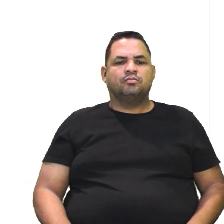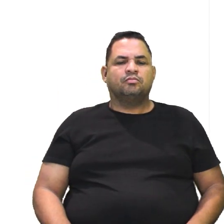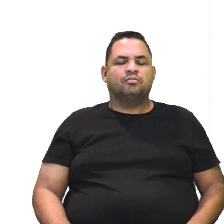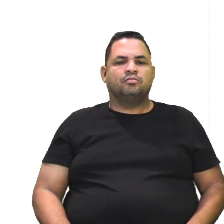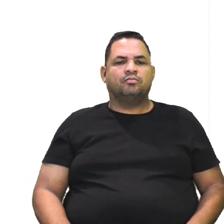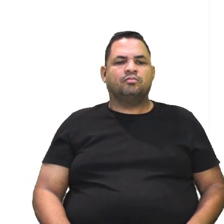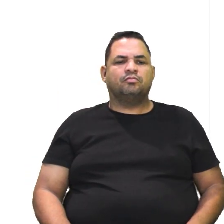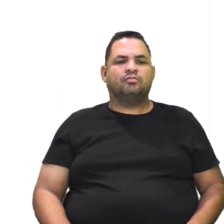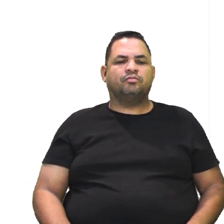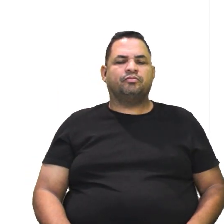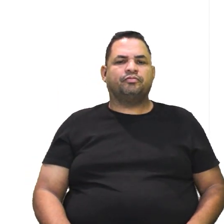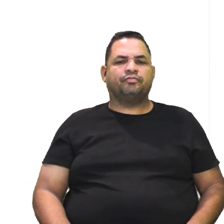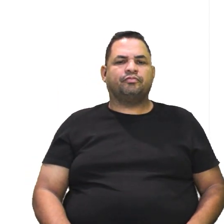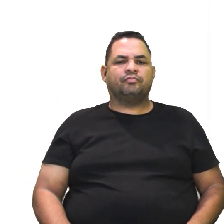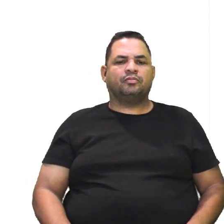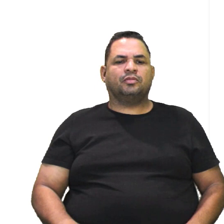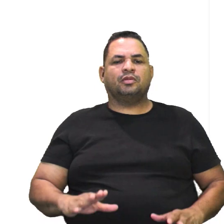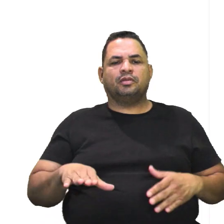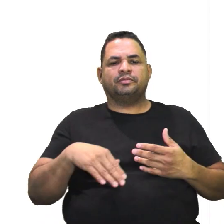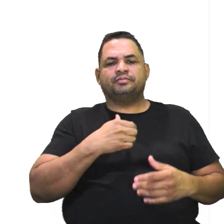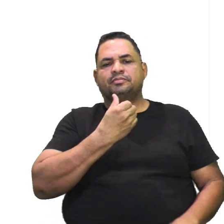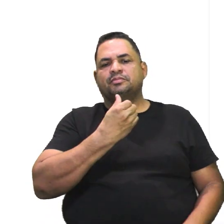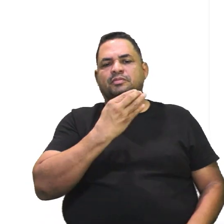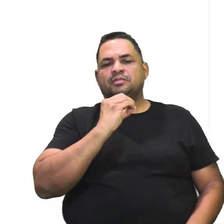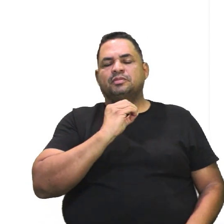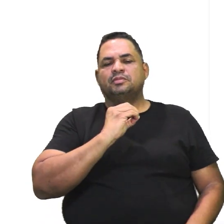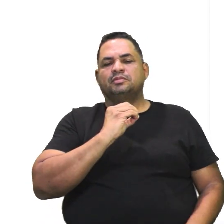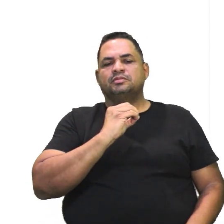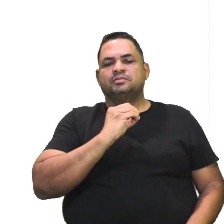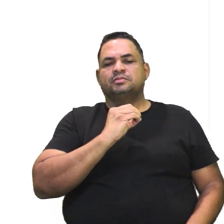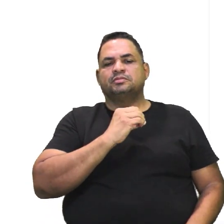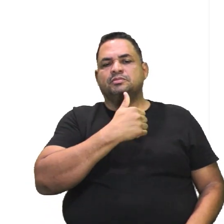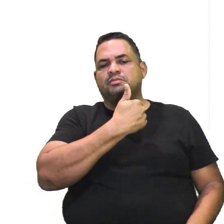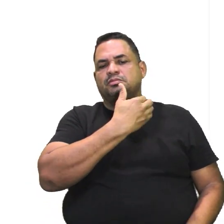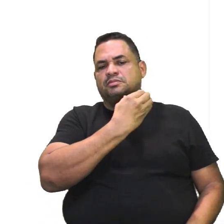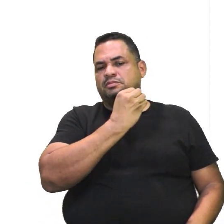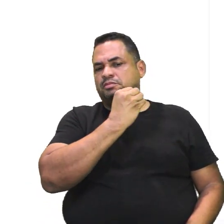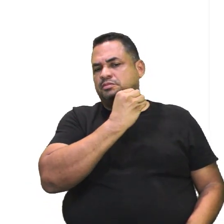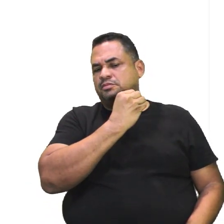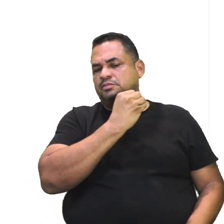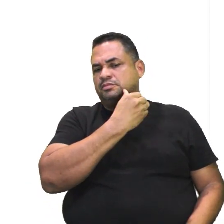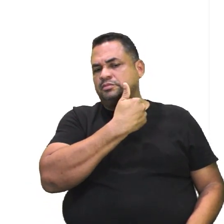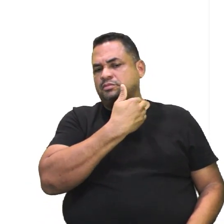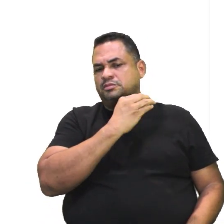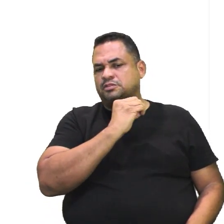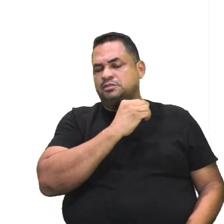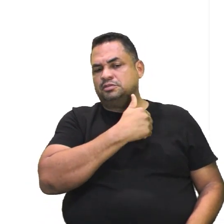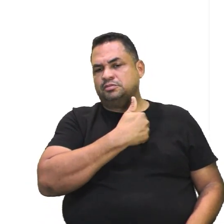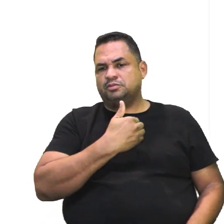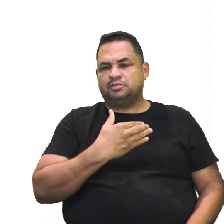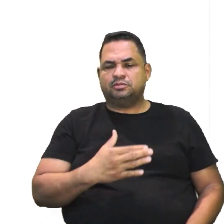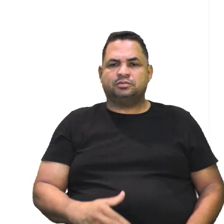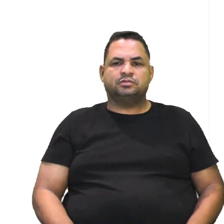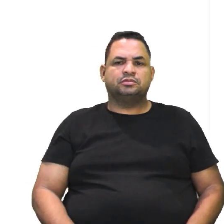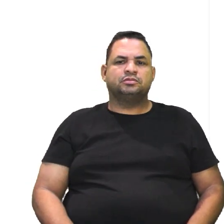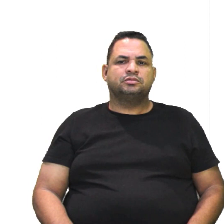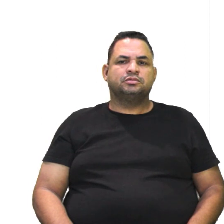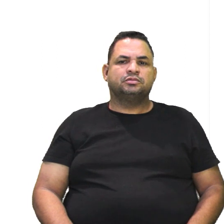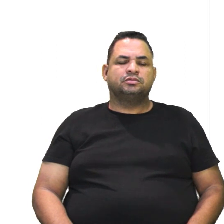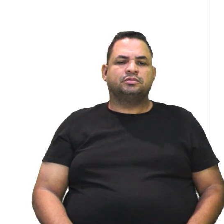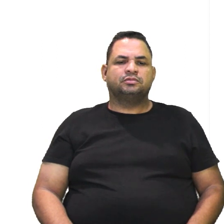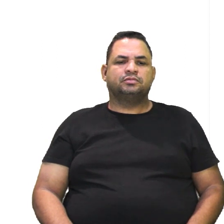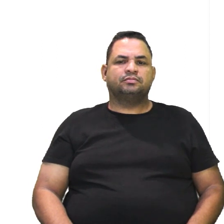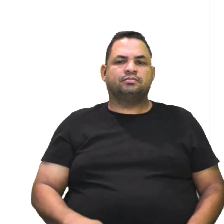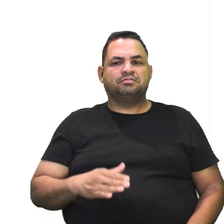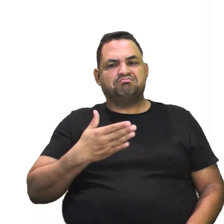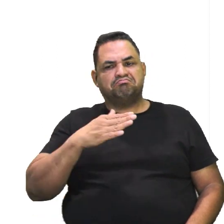fazer? Vamos. Então vamos lá. Então eu quero saber quanto que é 60%, arredondando, tá? Nós estamos fazendo um arredondamento. Já dá para fazer até melhor ali, ó.